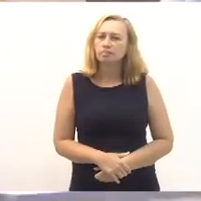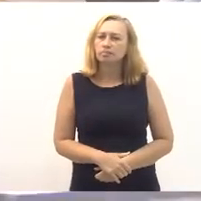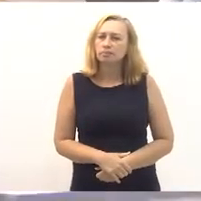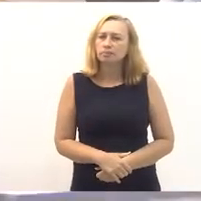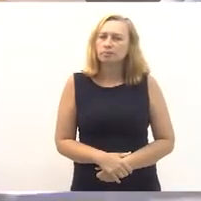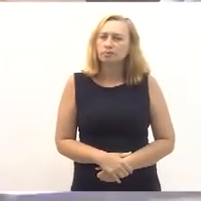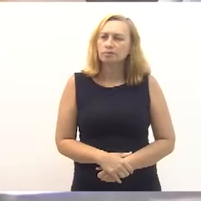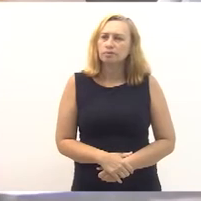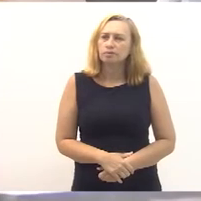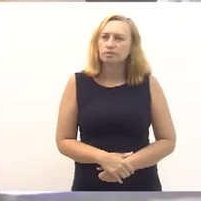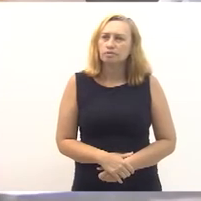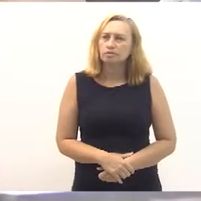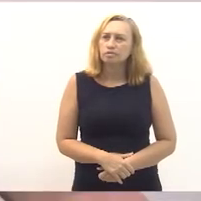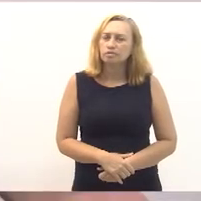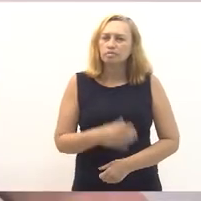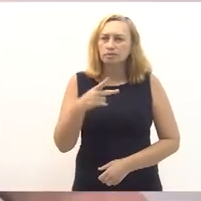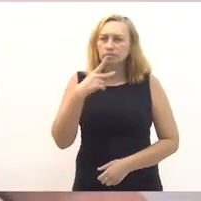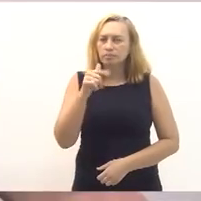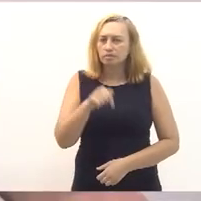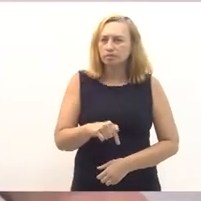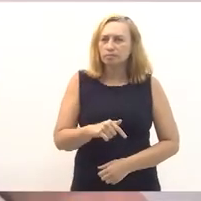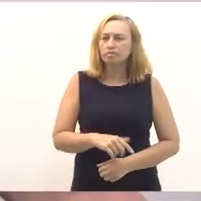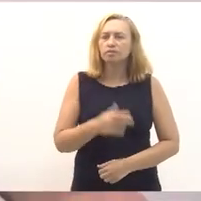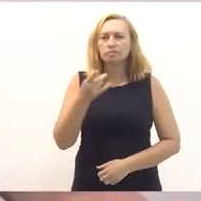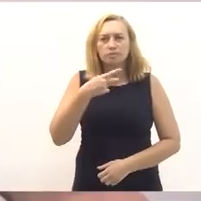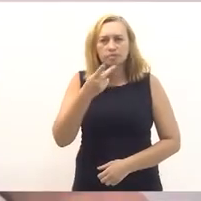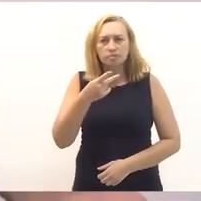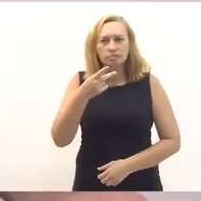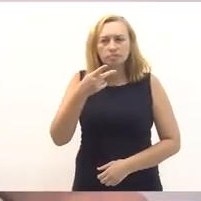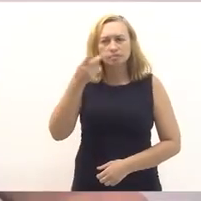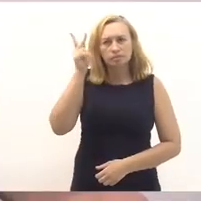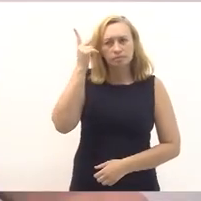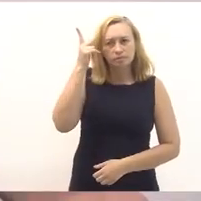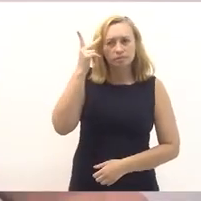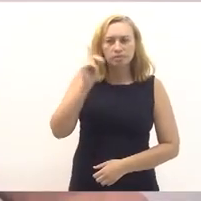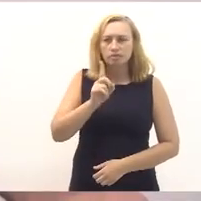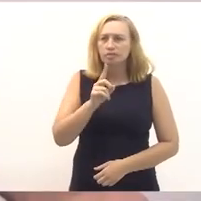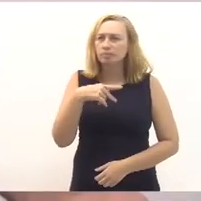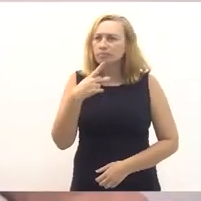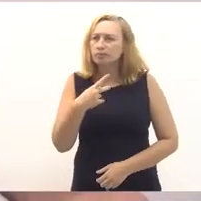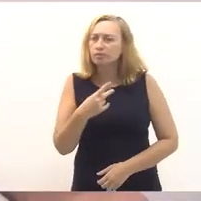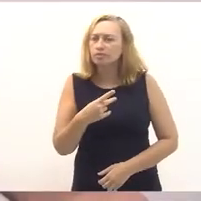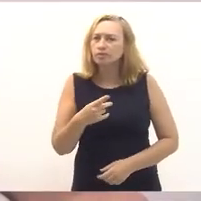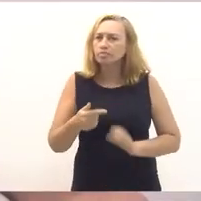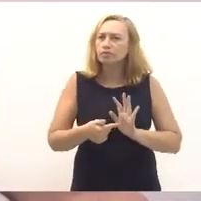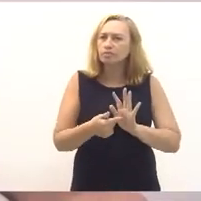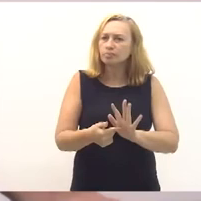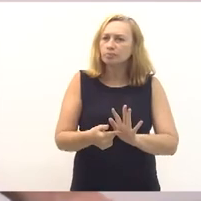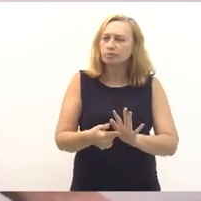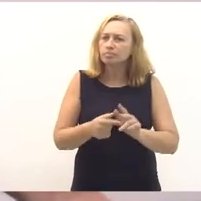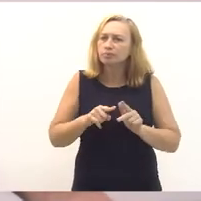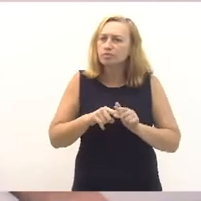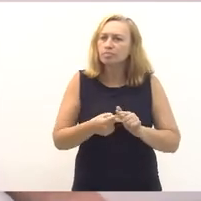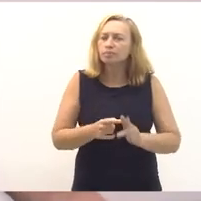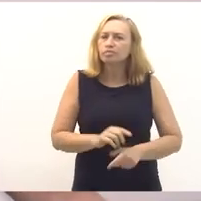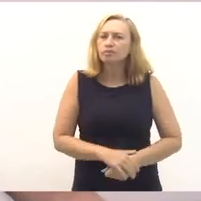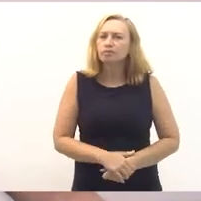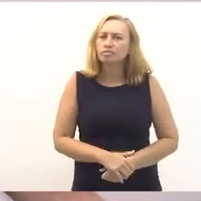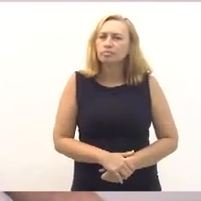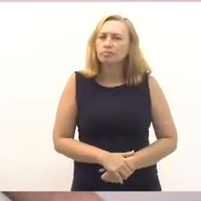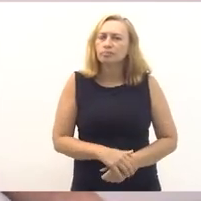o dito isso eu venho dichavar aqui uma parte da história que não contaram e mostrar como se faz necessário uma reparação